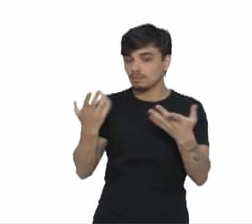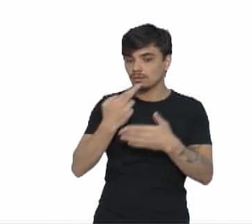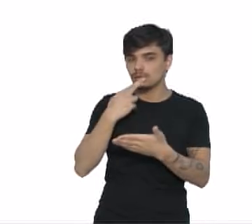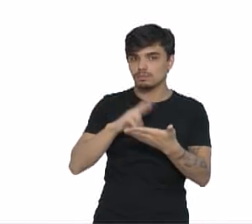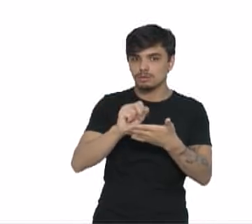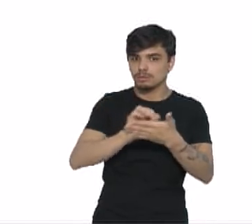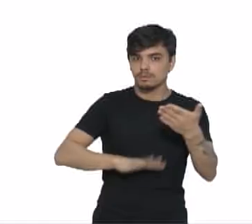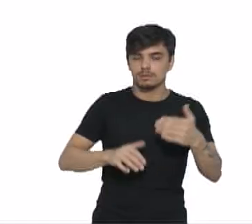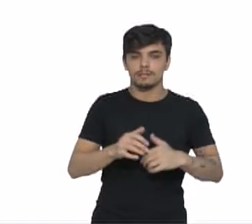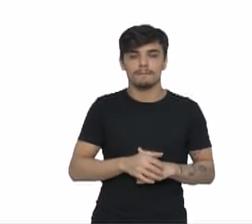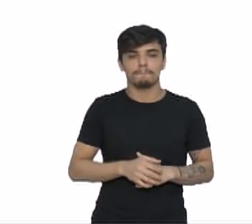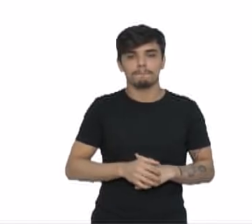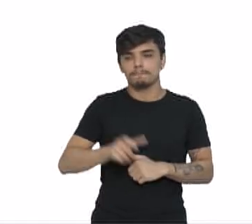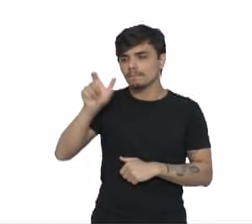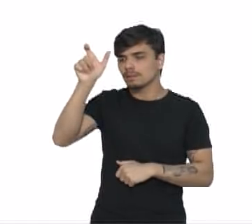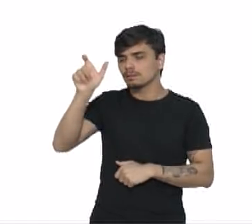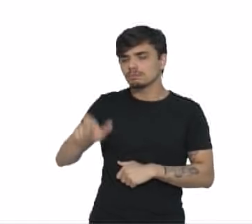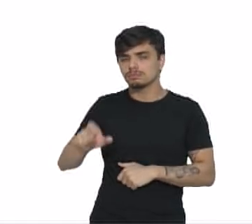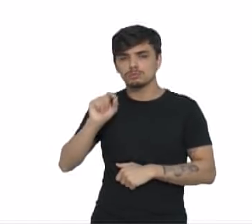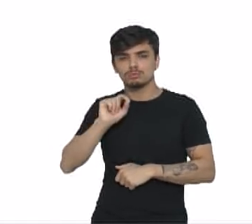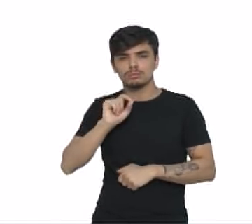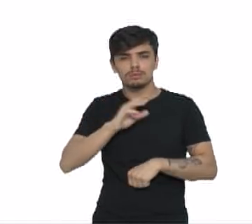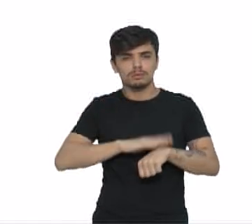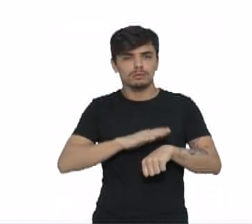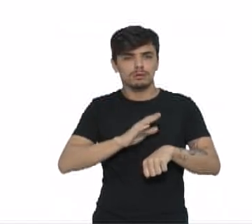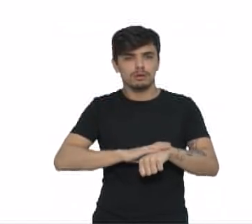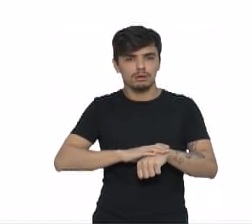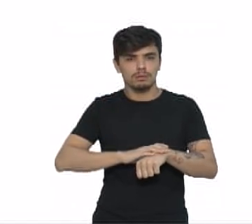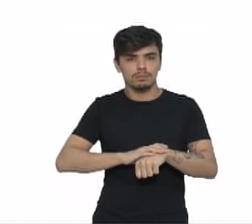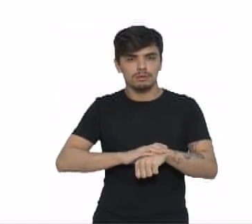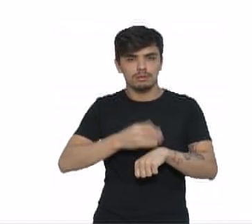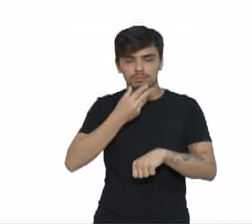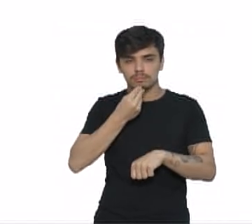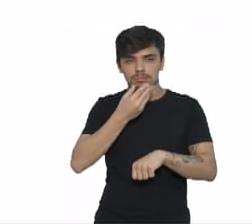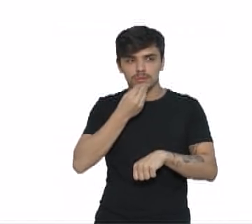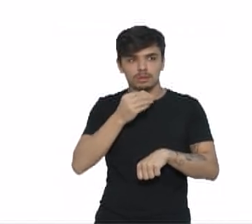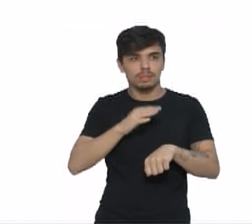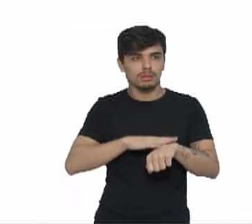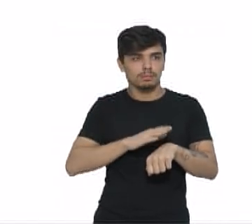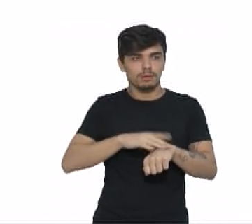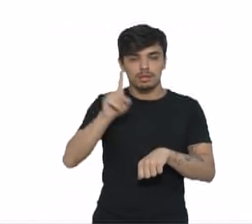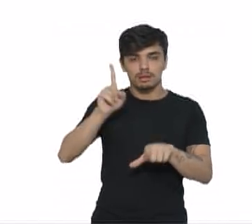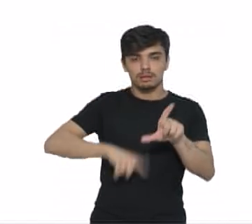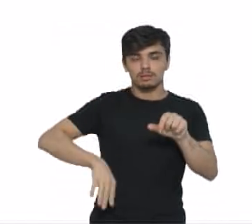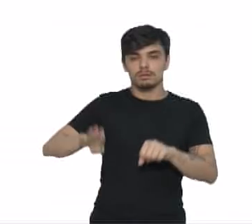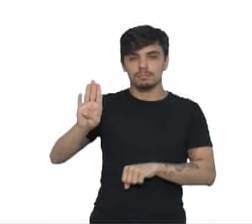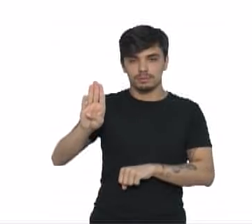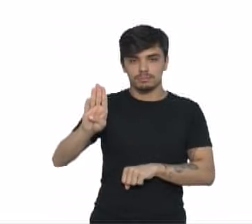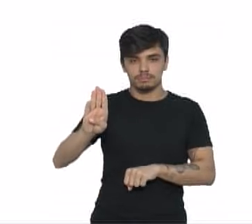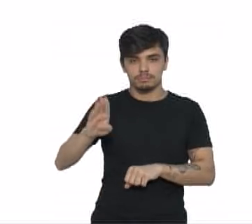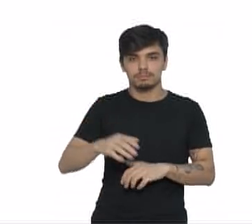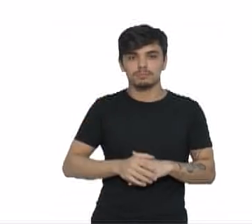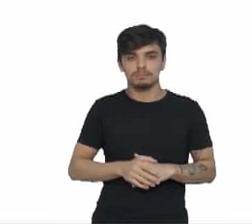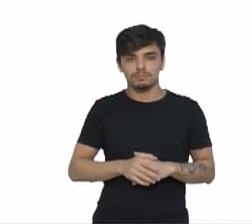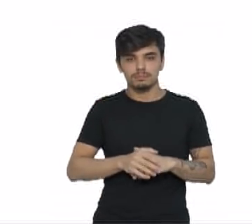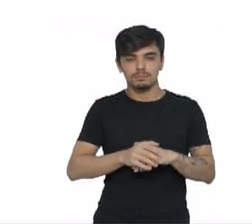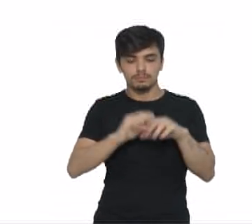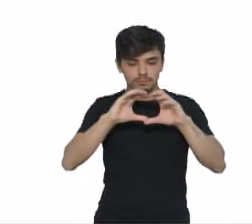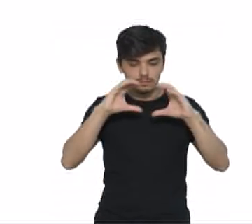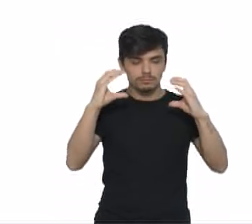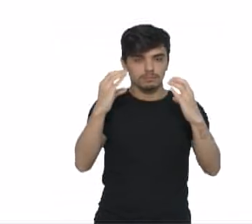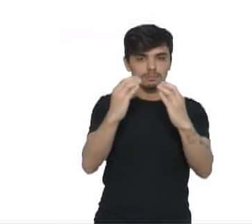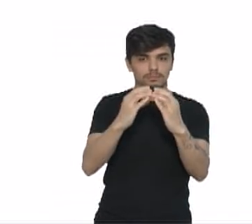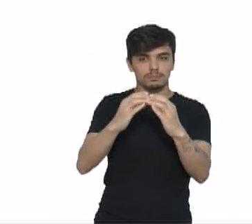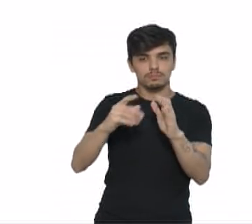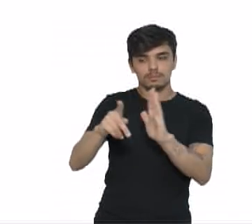exercício, Robespierre, qual foi o período de governo que ele participou? Foi a alternativa B, a Convenção Nacional, que durou